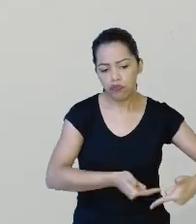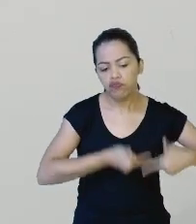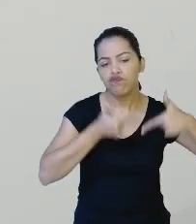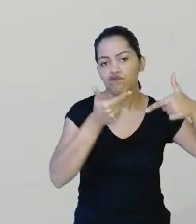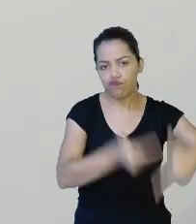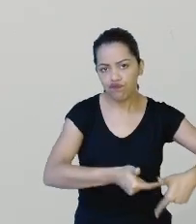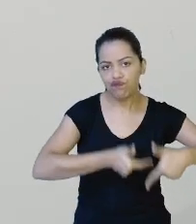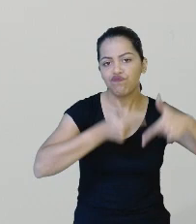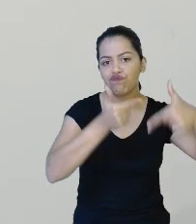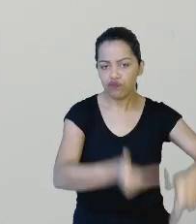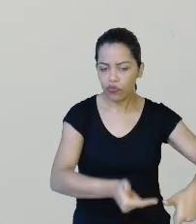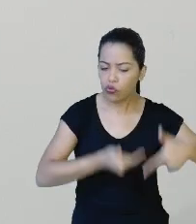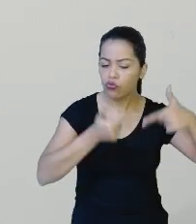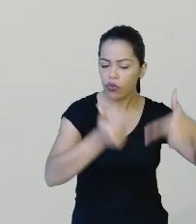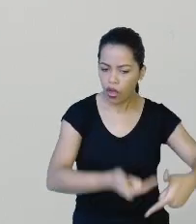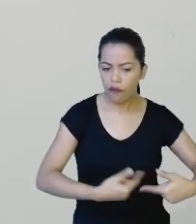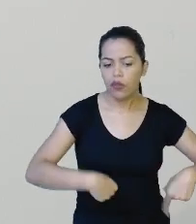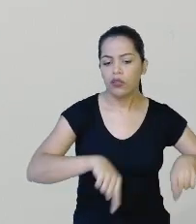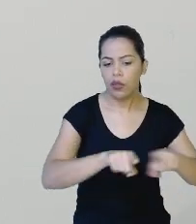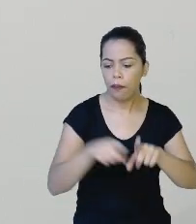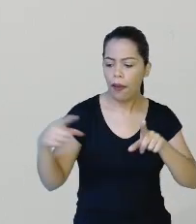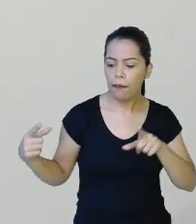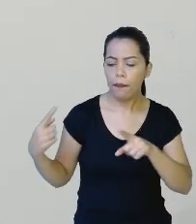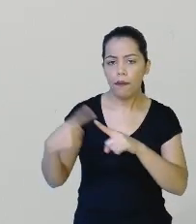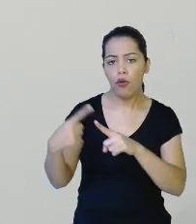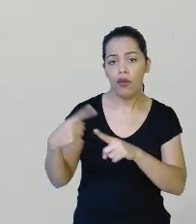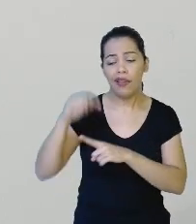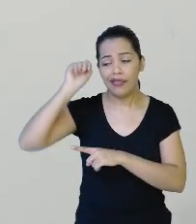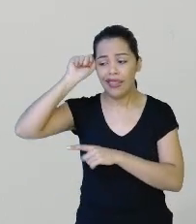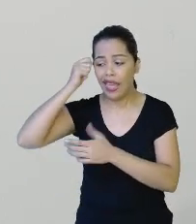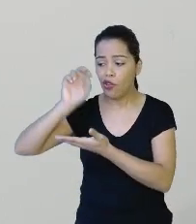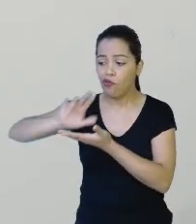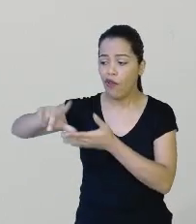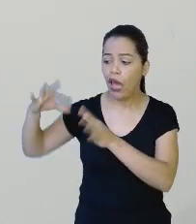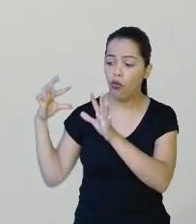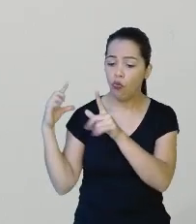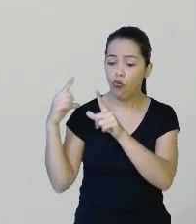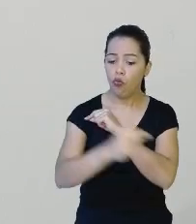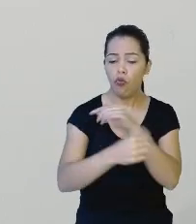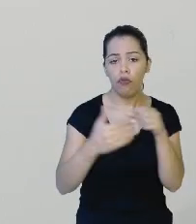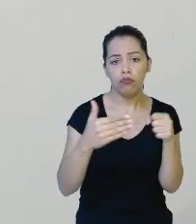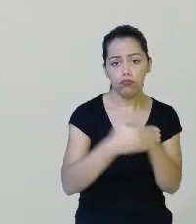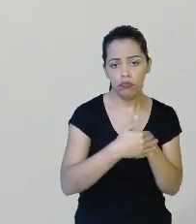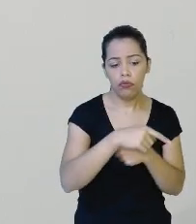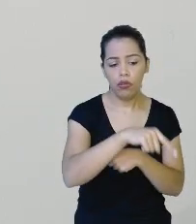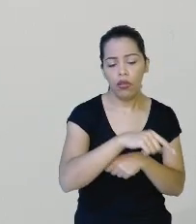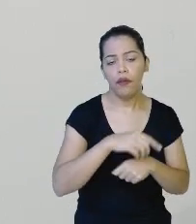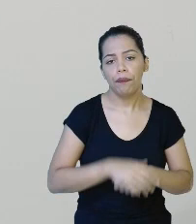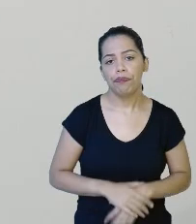fuga e resistência, onde os escravos iam para lá. E esses quilombos, eles não eram só